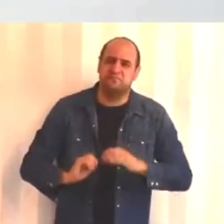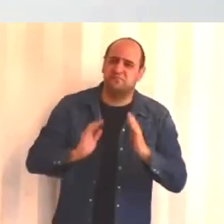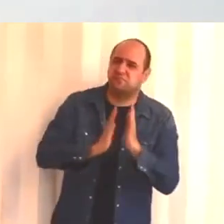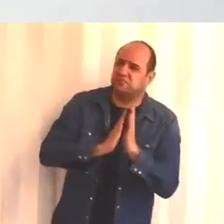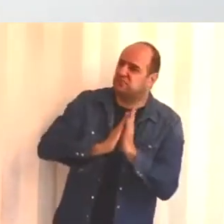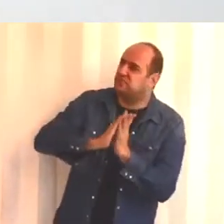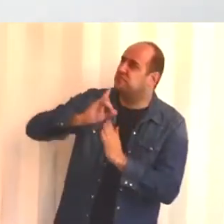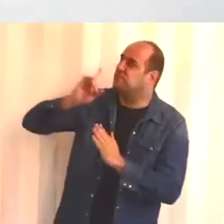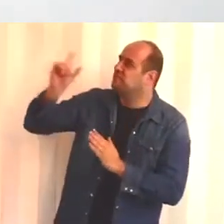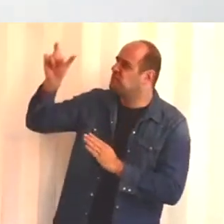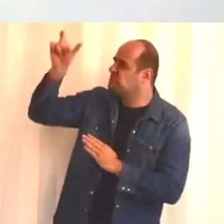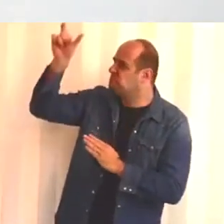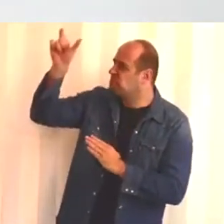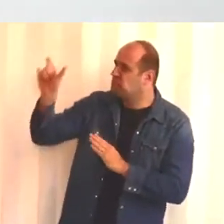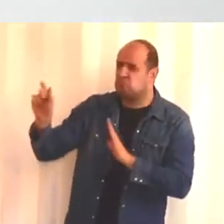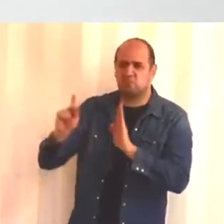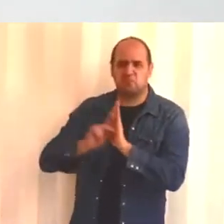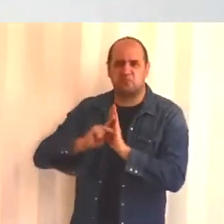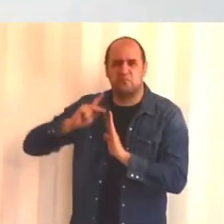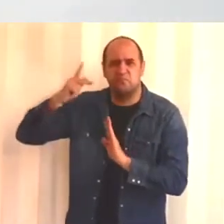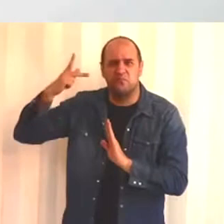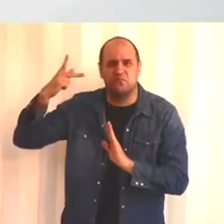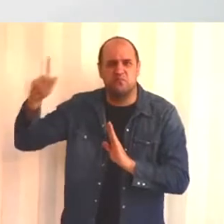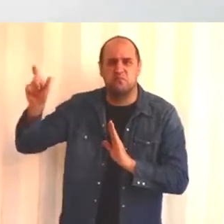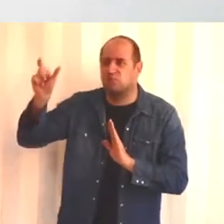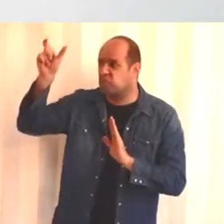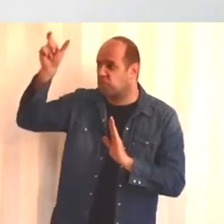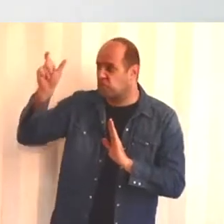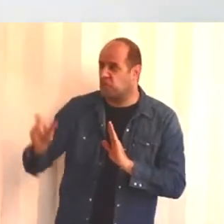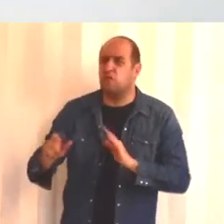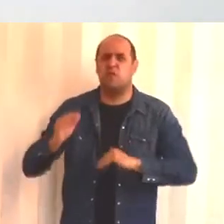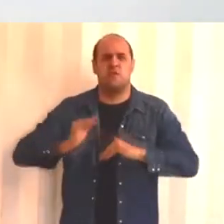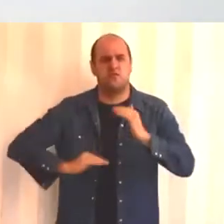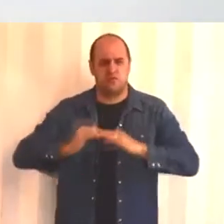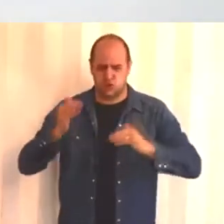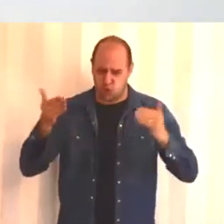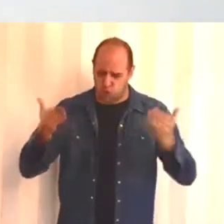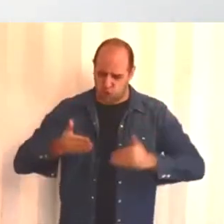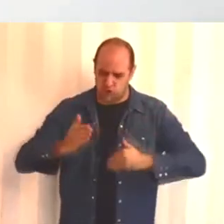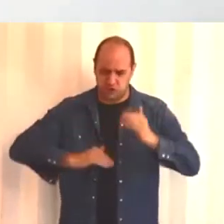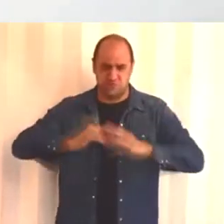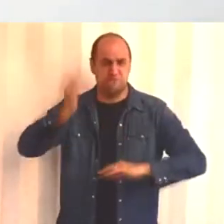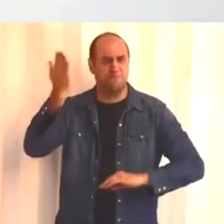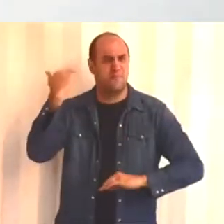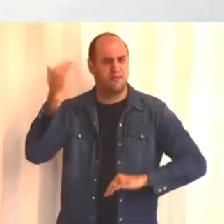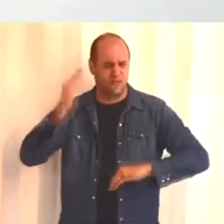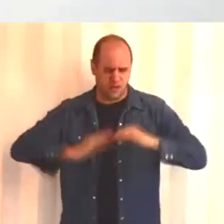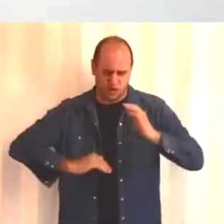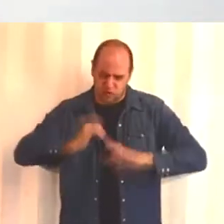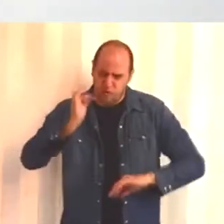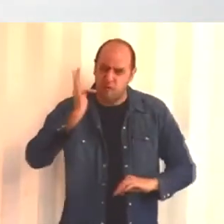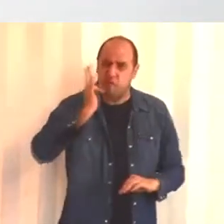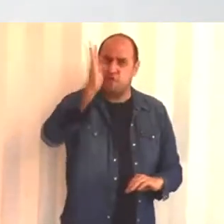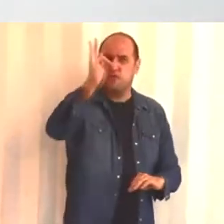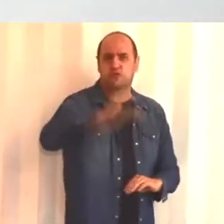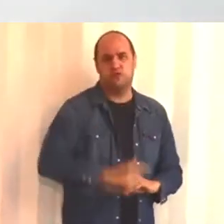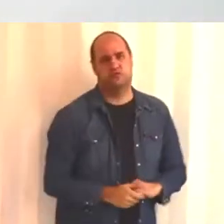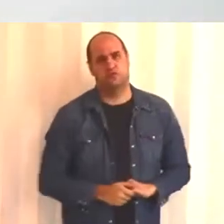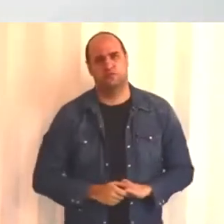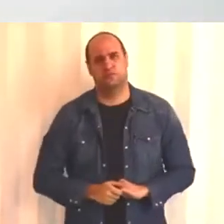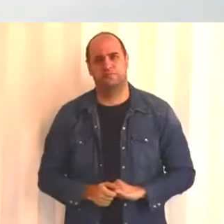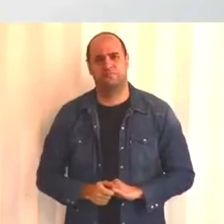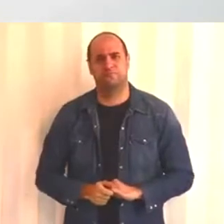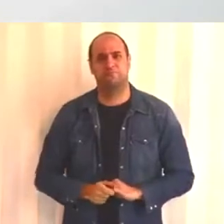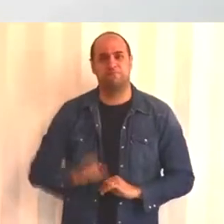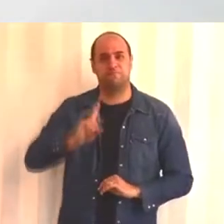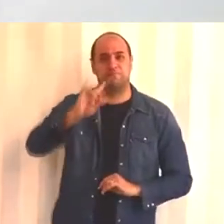pelo que Ele fez. Nós louvamos a Deus pelo que Ele faz. Nós louvamos a Deus pelo que Ele ainda fará. E Deus está